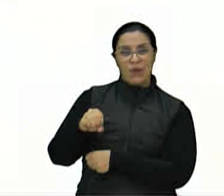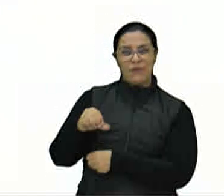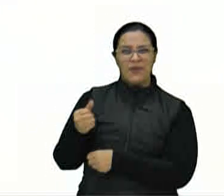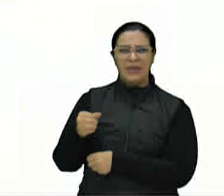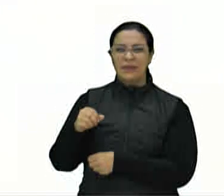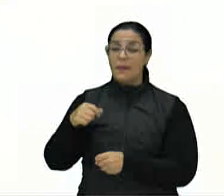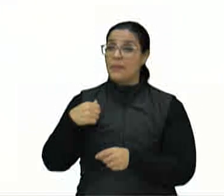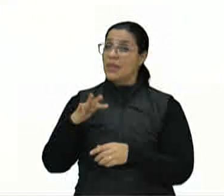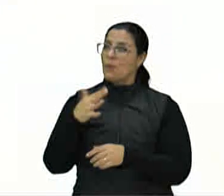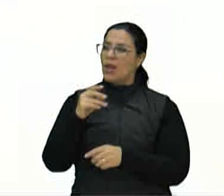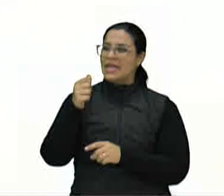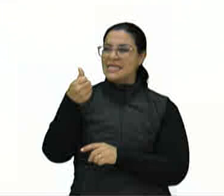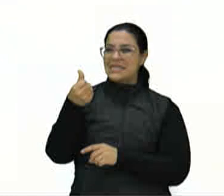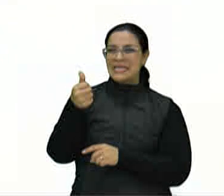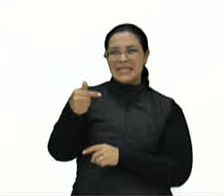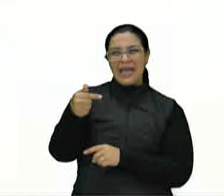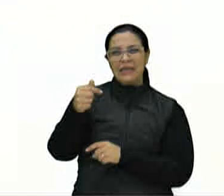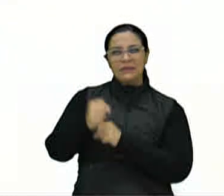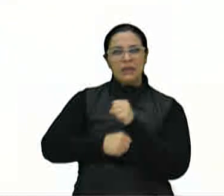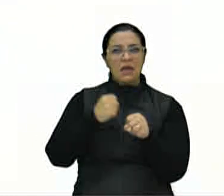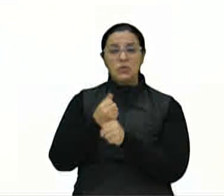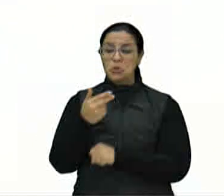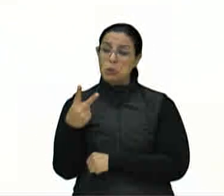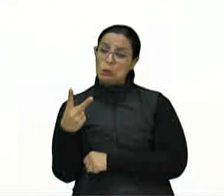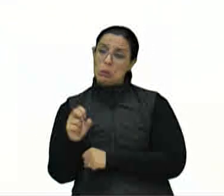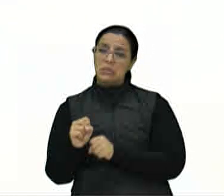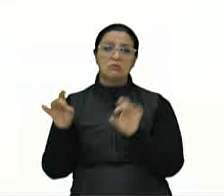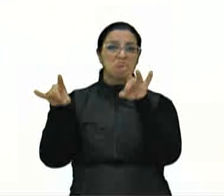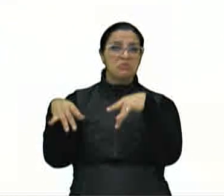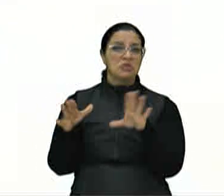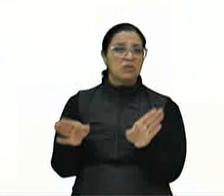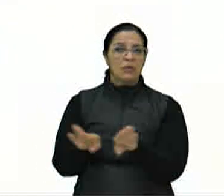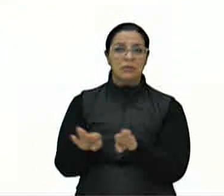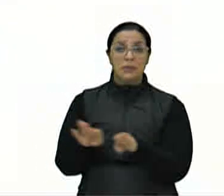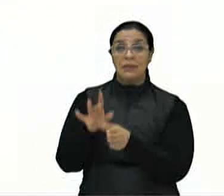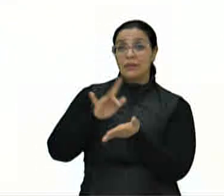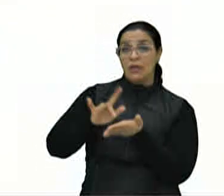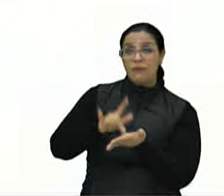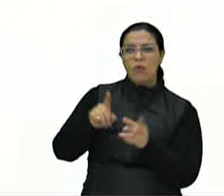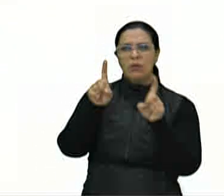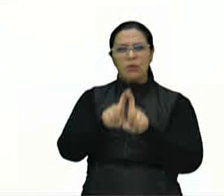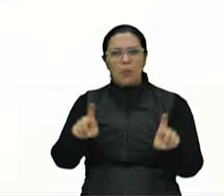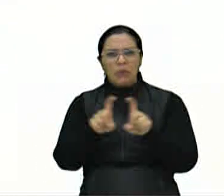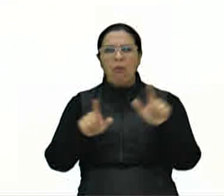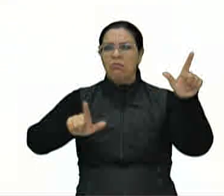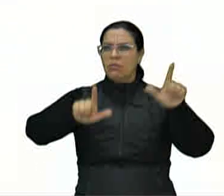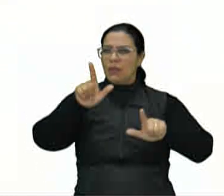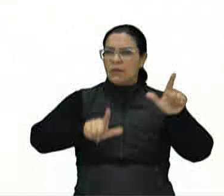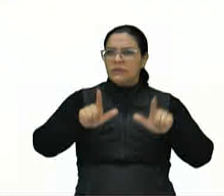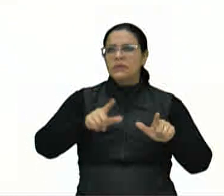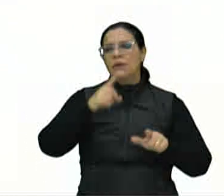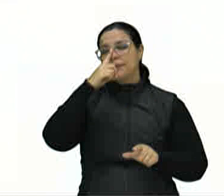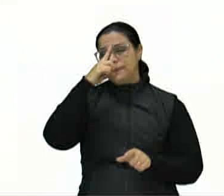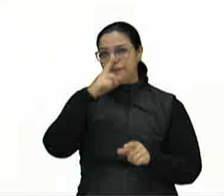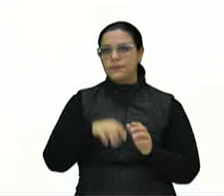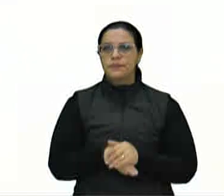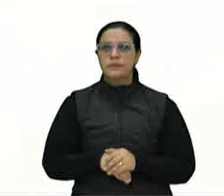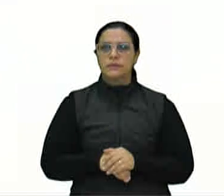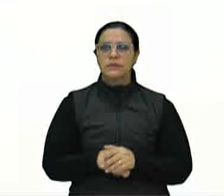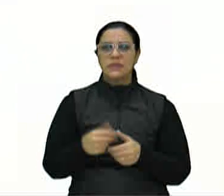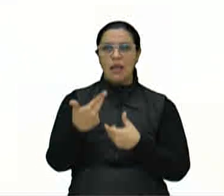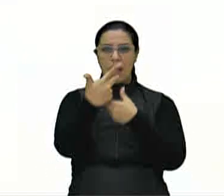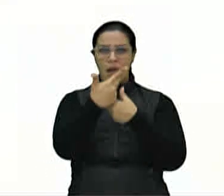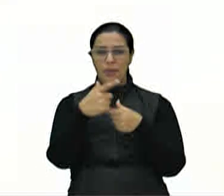duravam 7 anos, hoje duram em torno de 2. Telefones celulares, computadores, aparelhos de televisão,